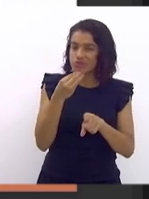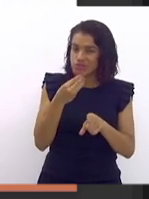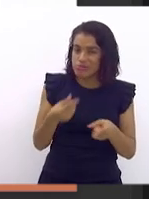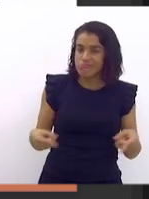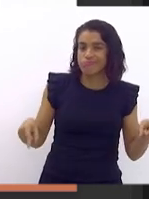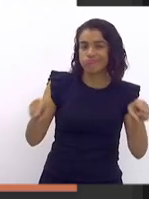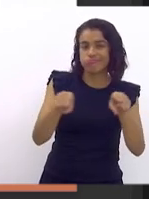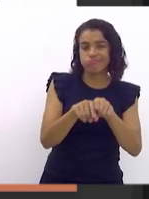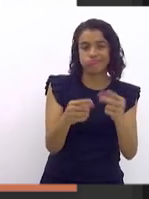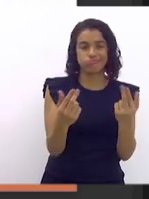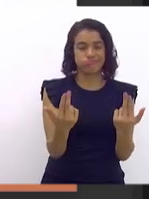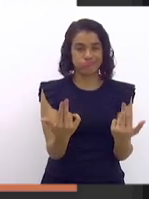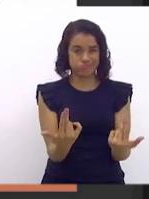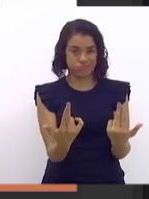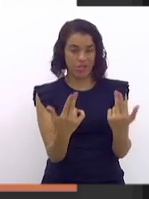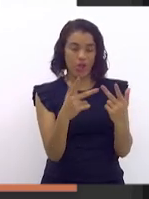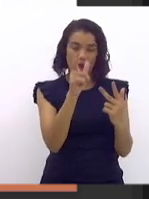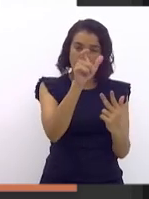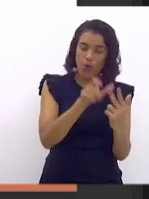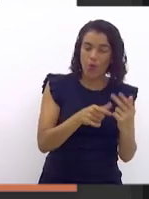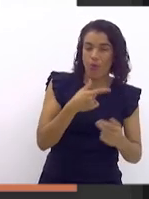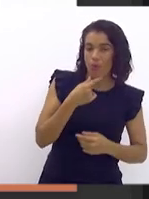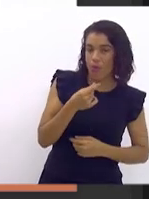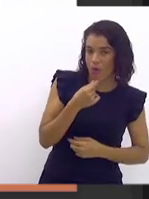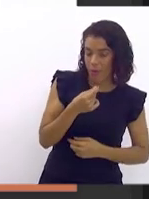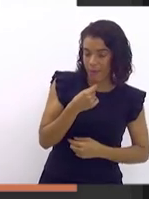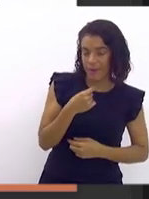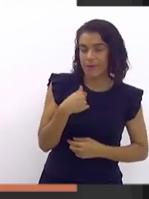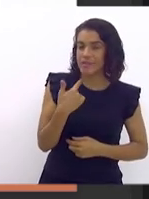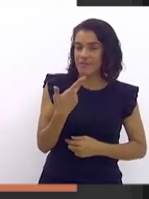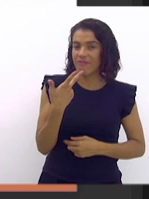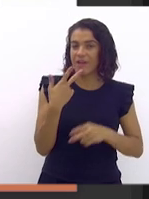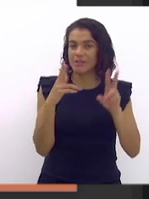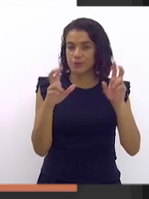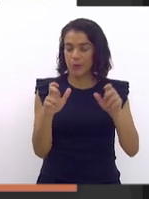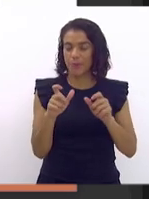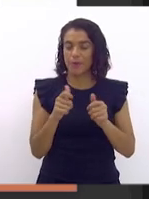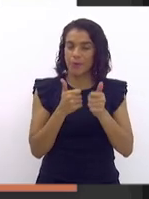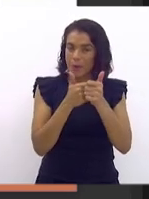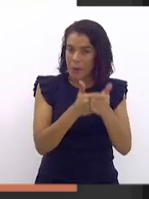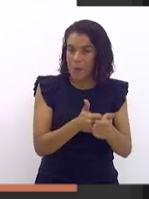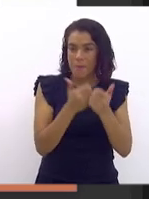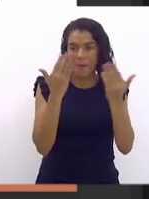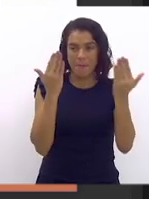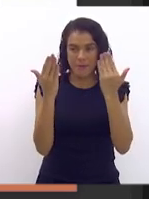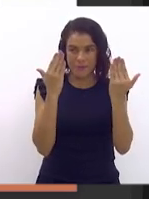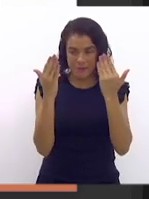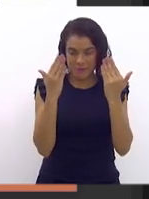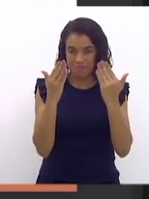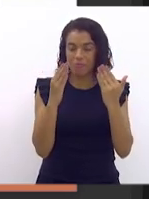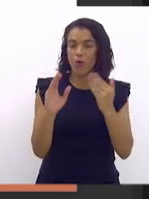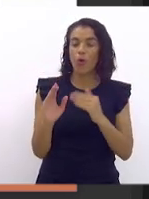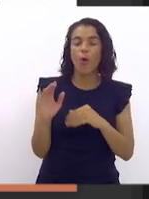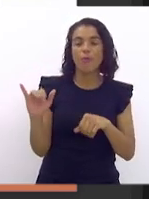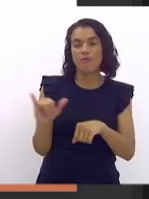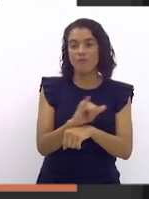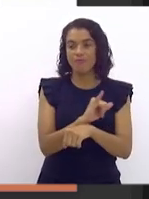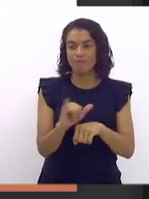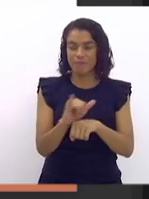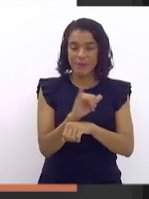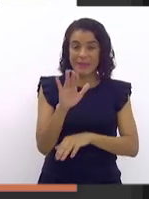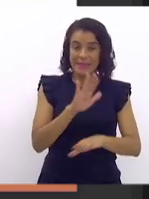né, igualmente como acontece com os homens. Então, a gente vai tratar dessa vertente do acompanhamento psicológico como uma ferramenta extra